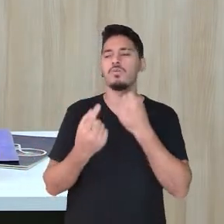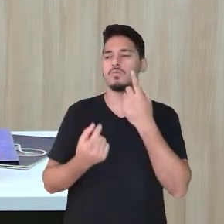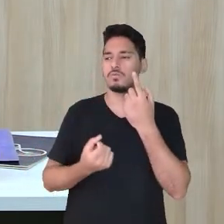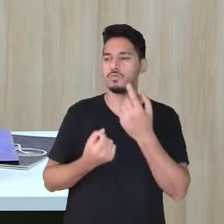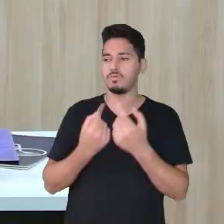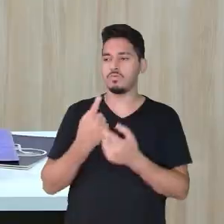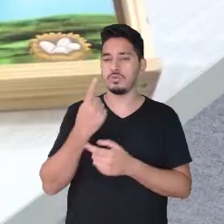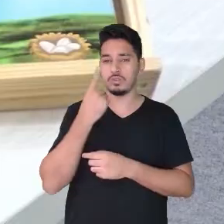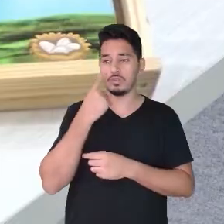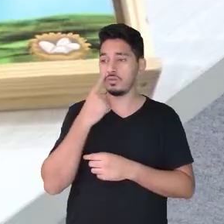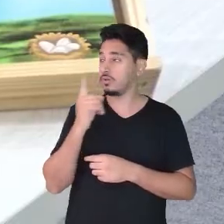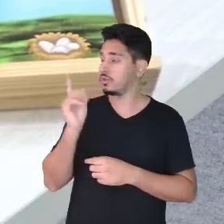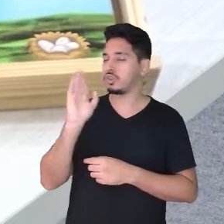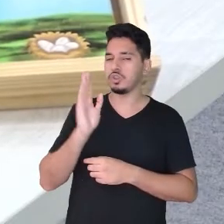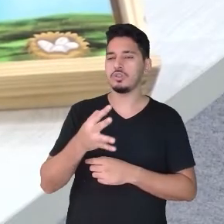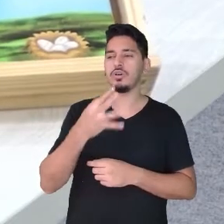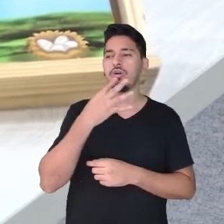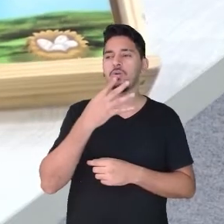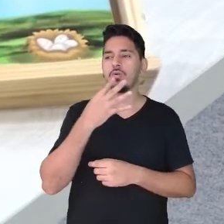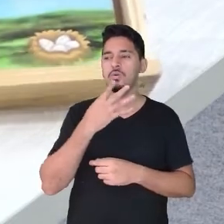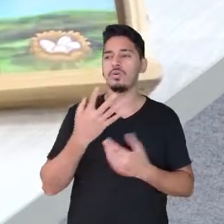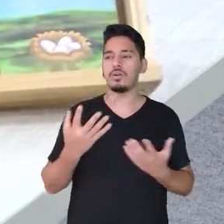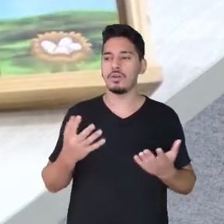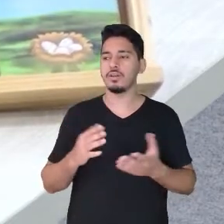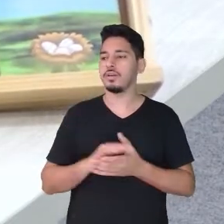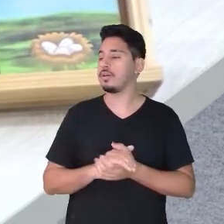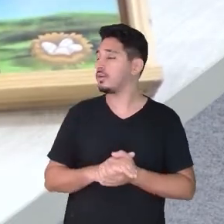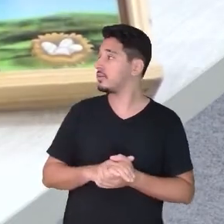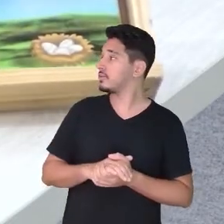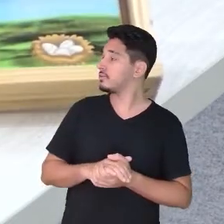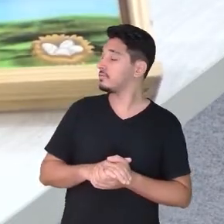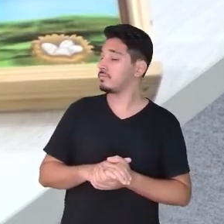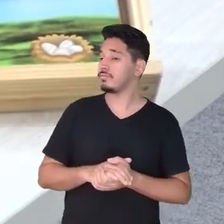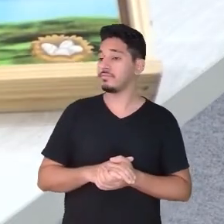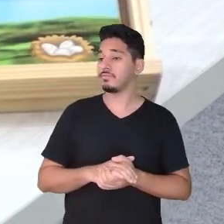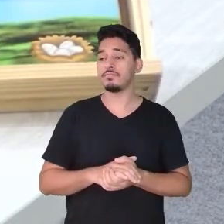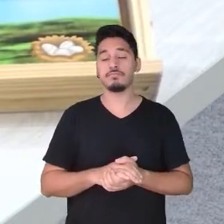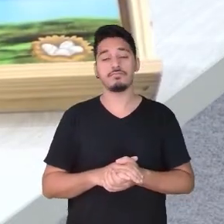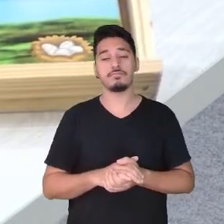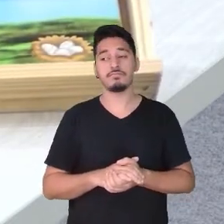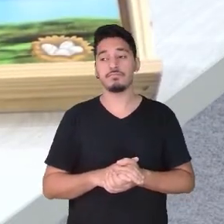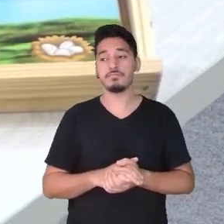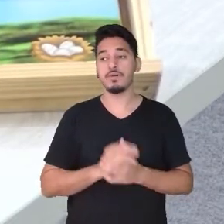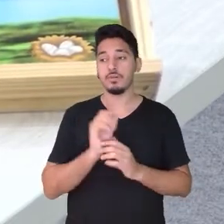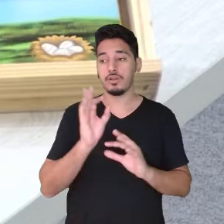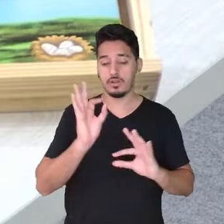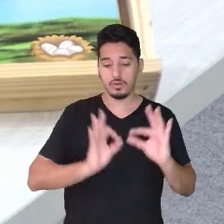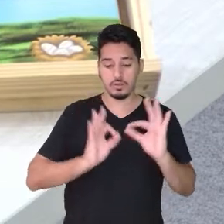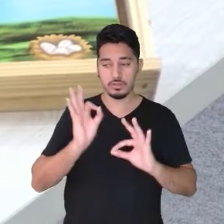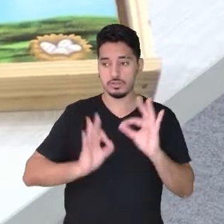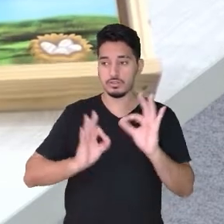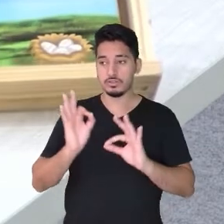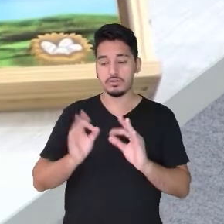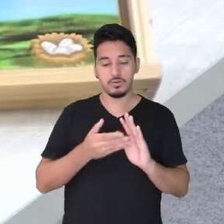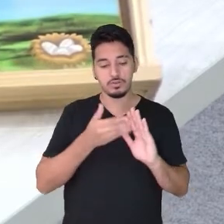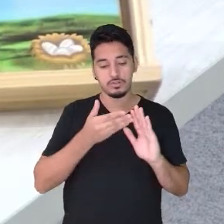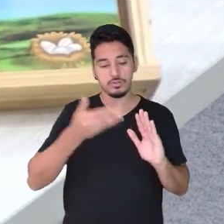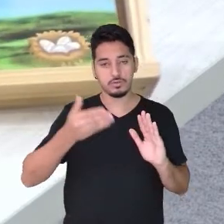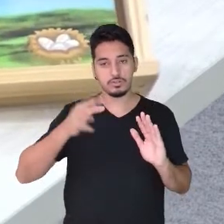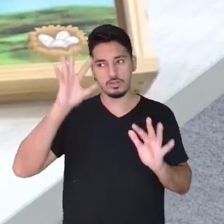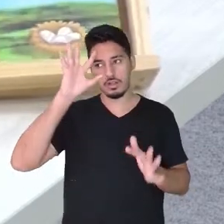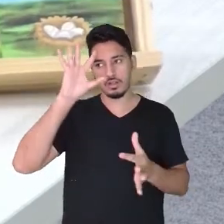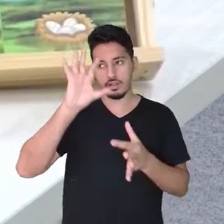que nós conhecemos, né? Muitos AES têm, que é a organização, aqui a sequência